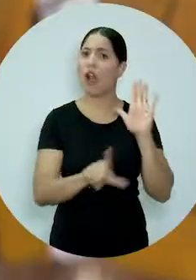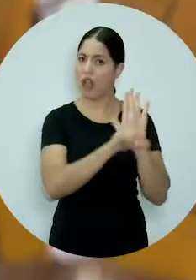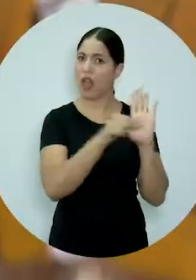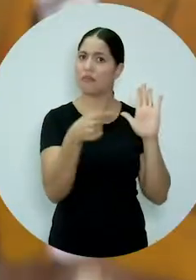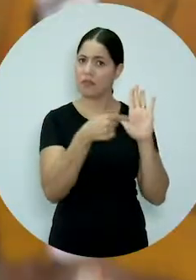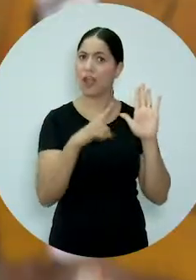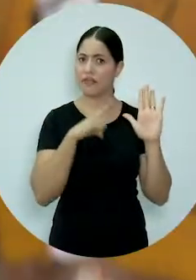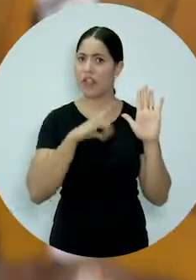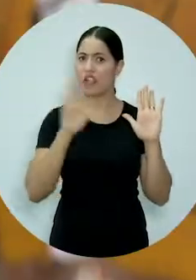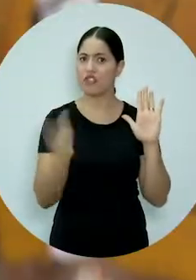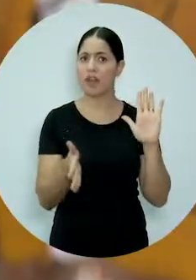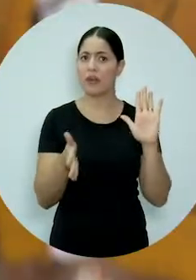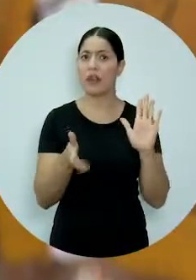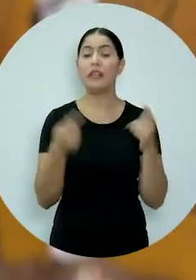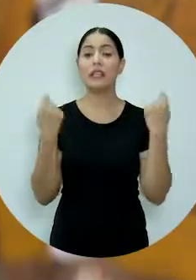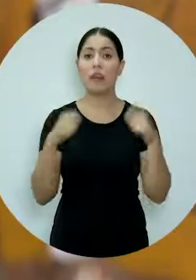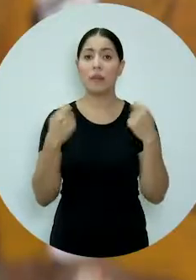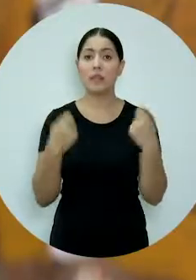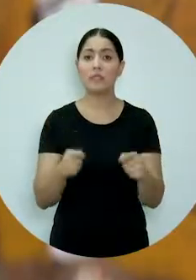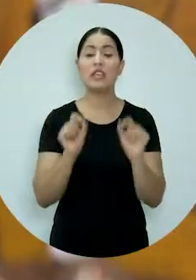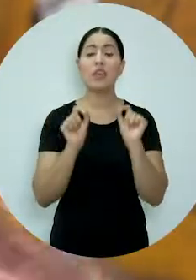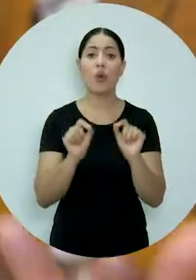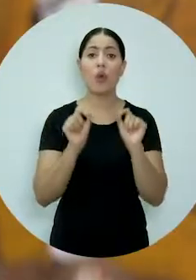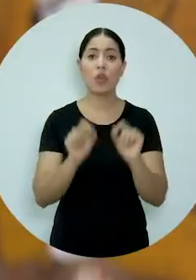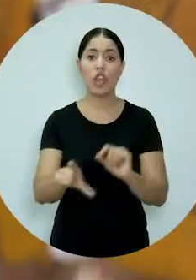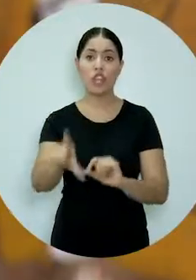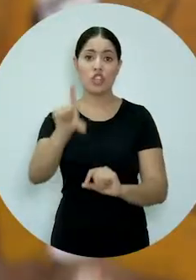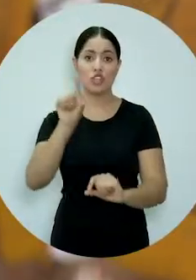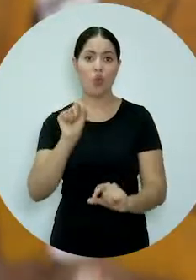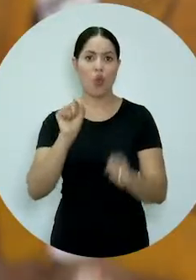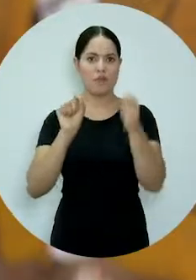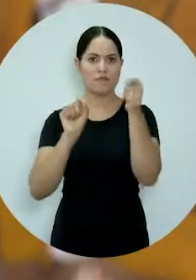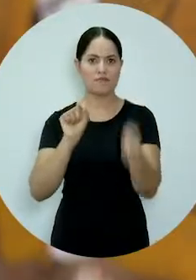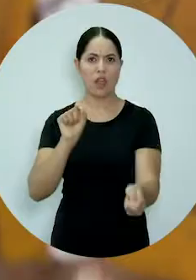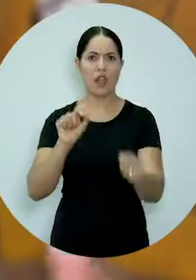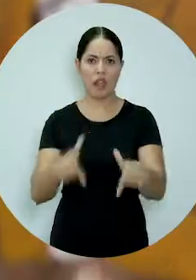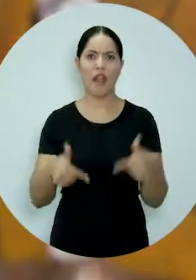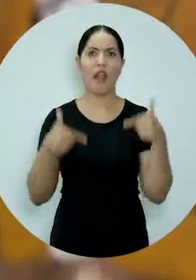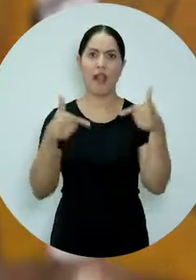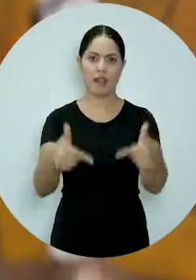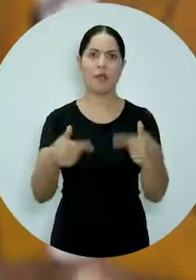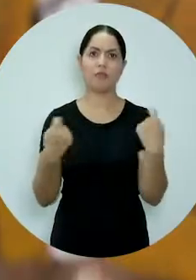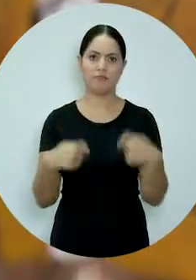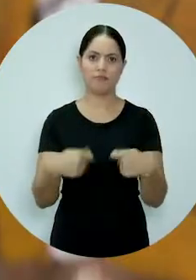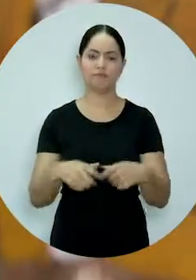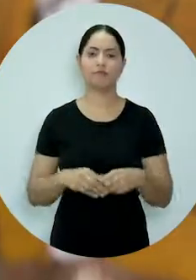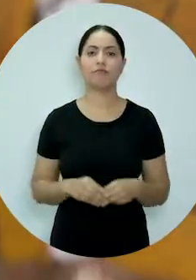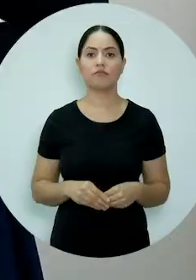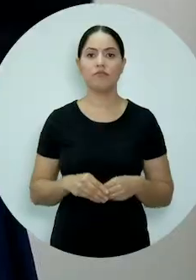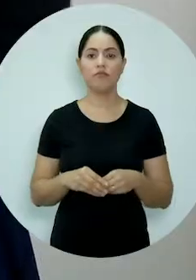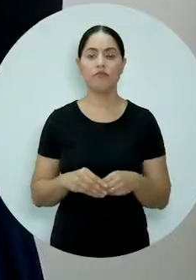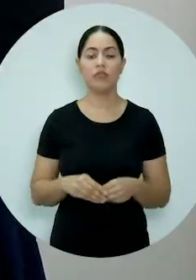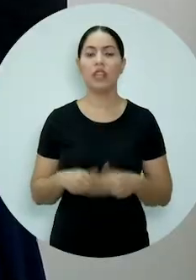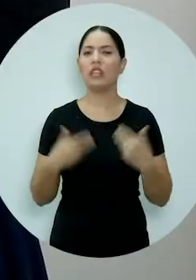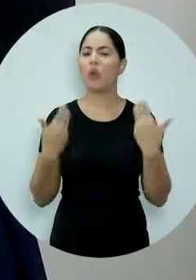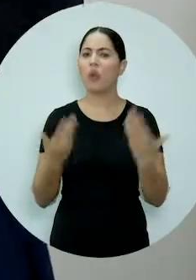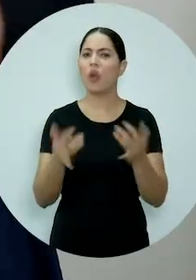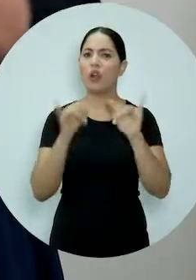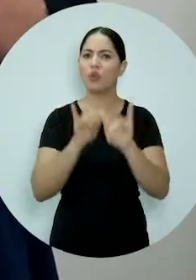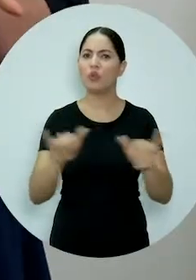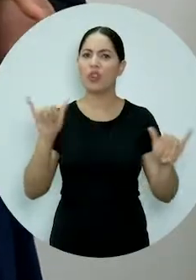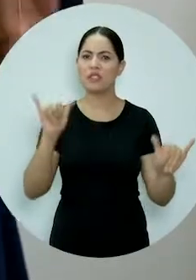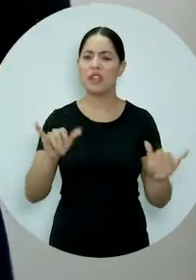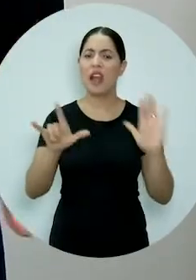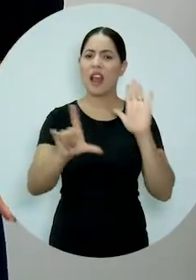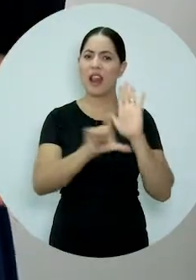lei já prevê isso, então é muito mais uma questão de decisão e uma questão de ação, de atitude. Mas então, quando a gente fala